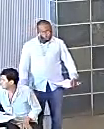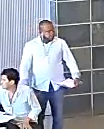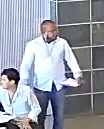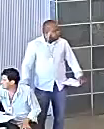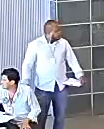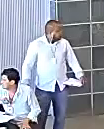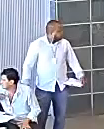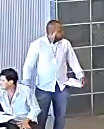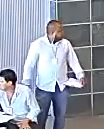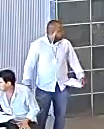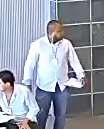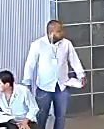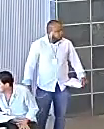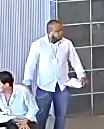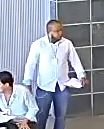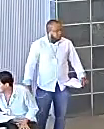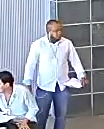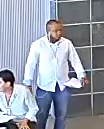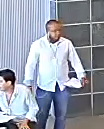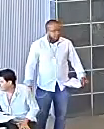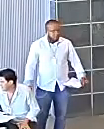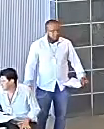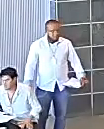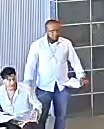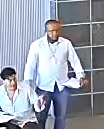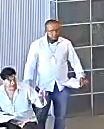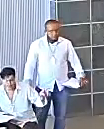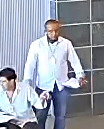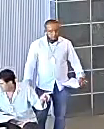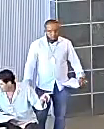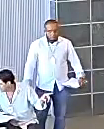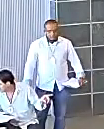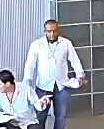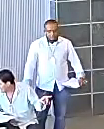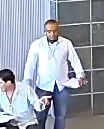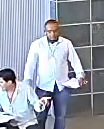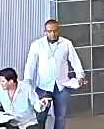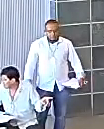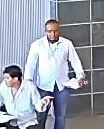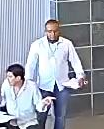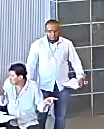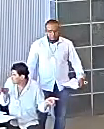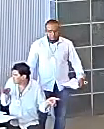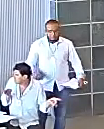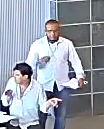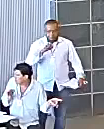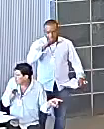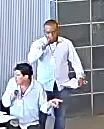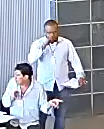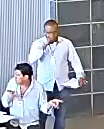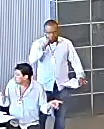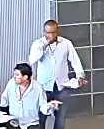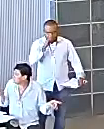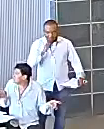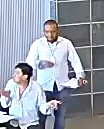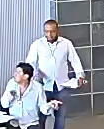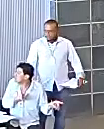é a resolução 420 que estabelece eh que a